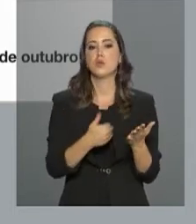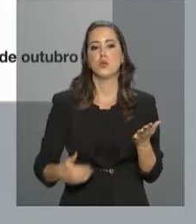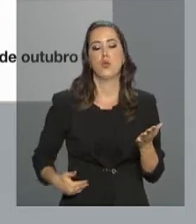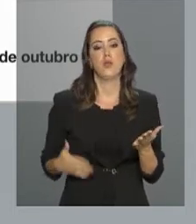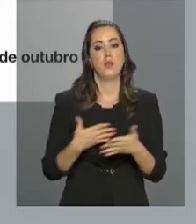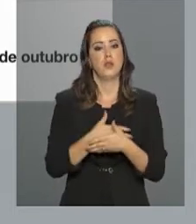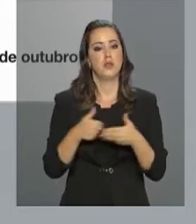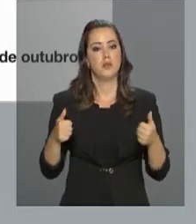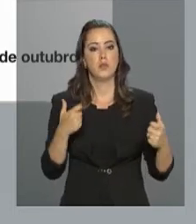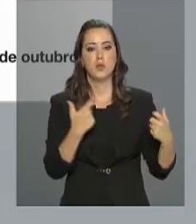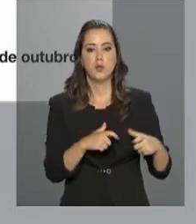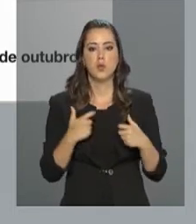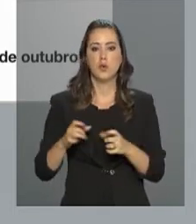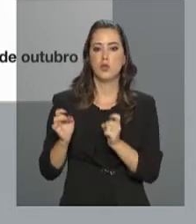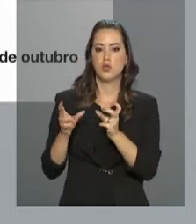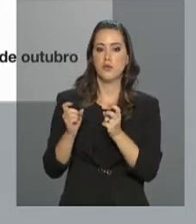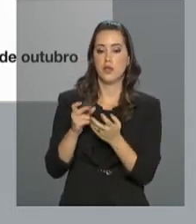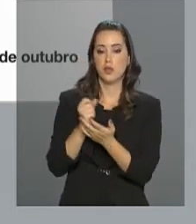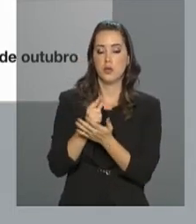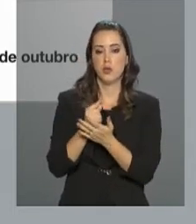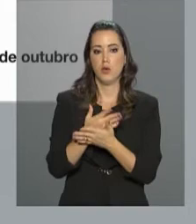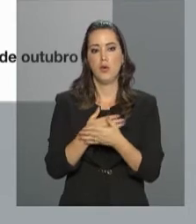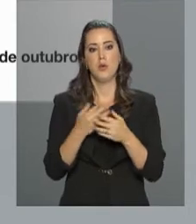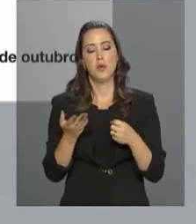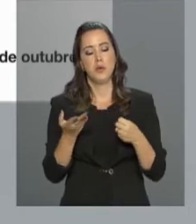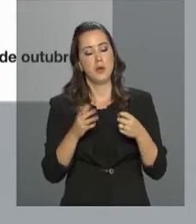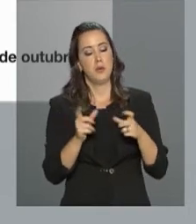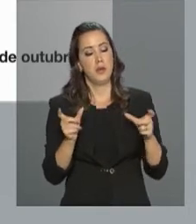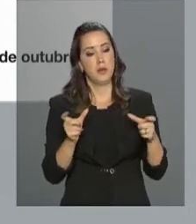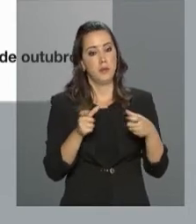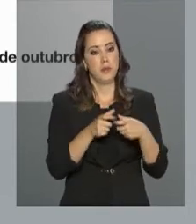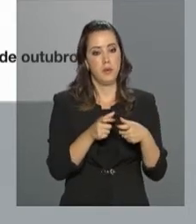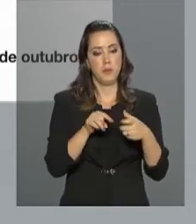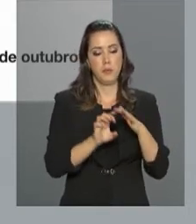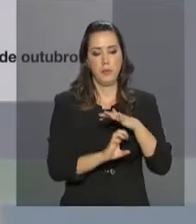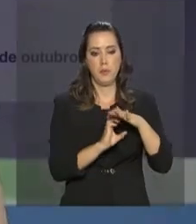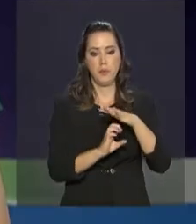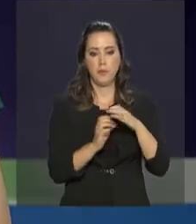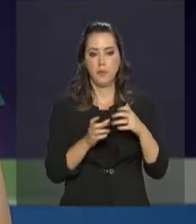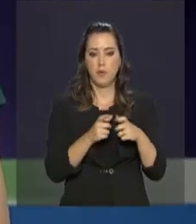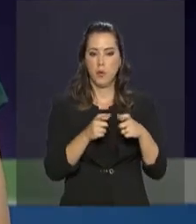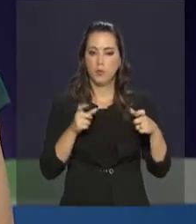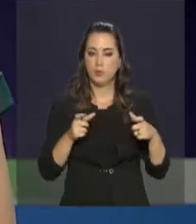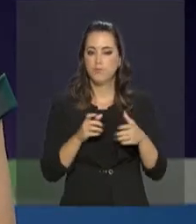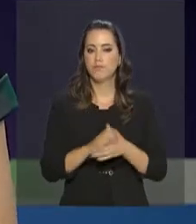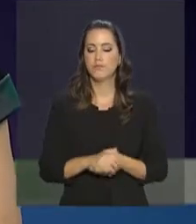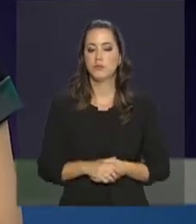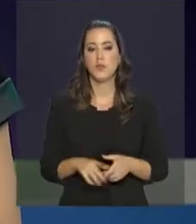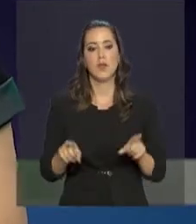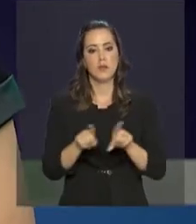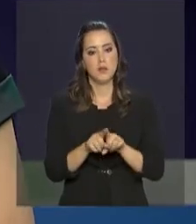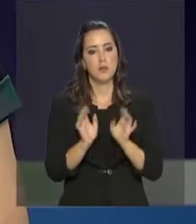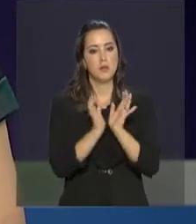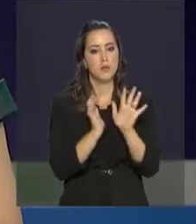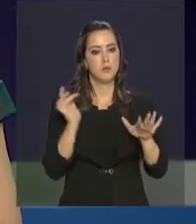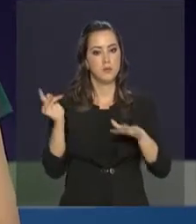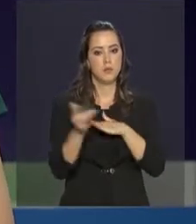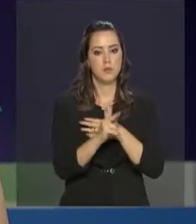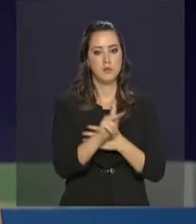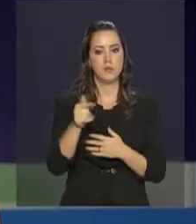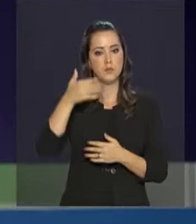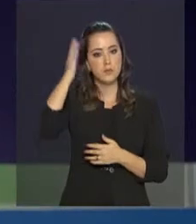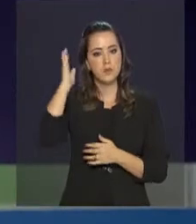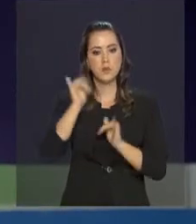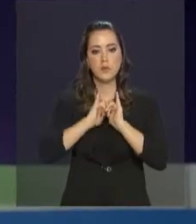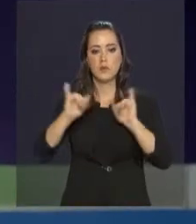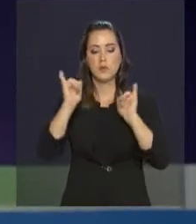melhorar o ambiente de negócios para pequenas e médias empresas. E também pelas redes sociais, o